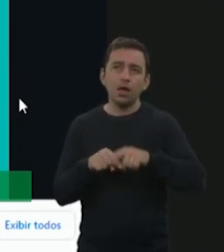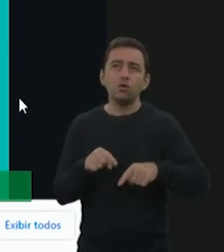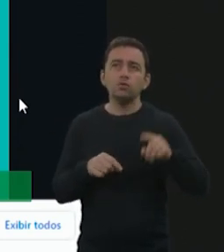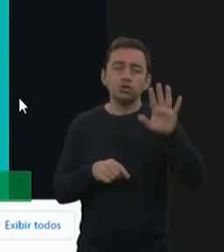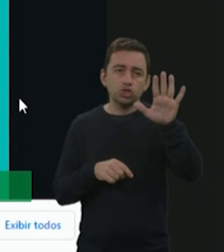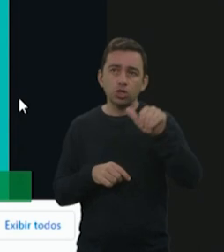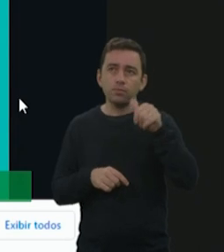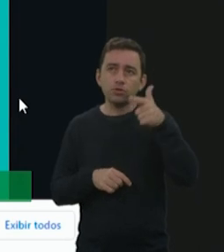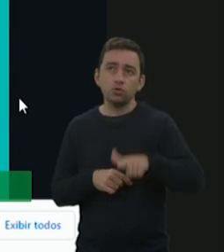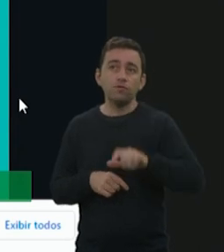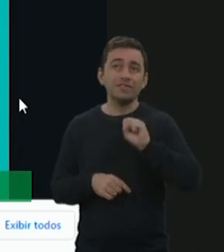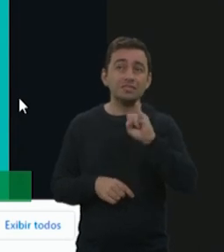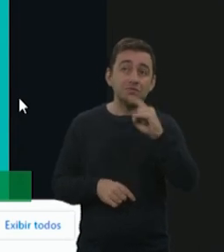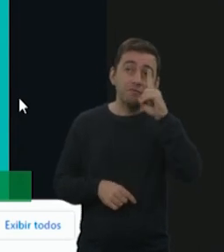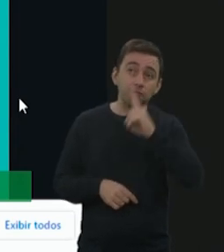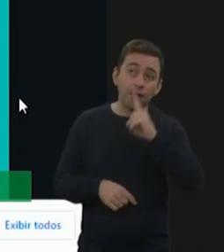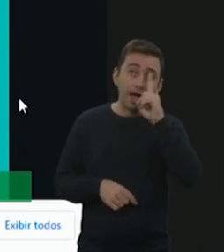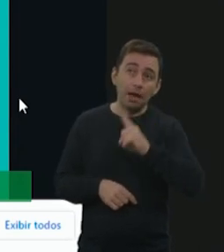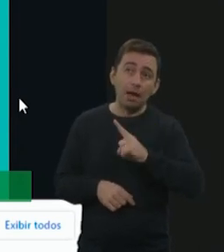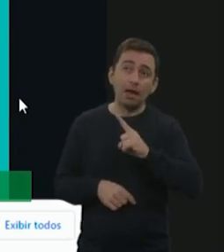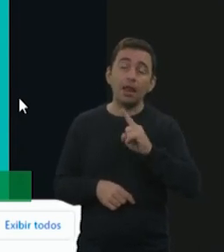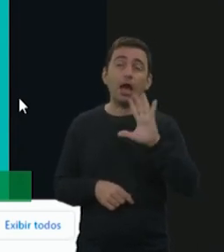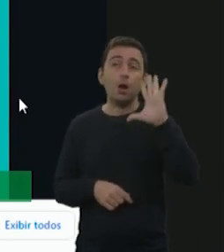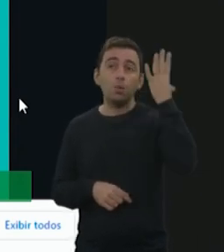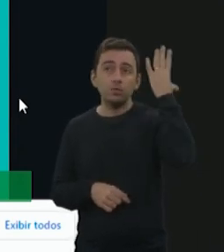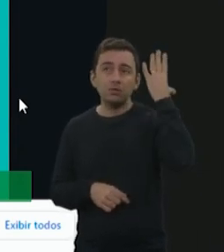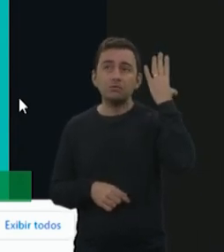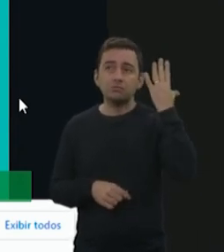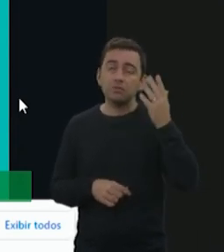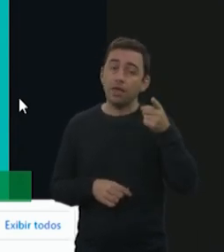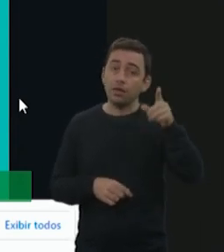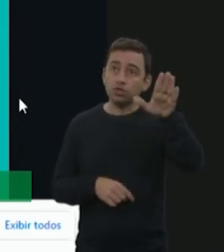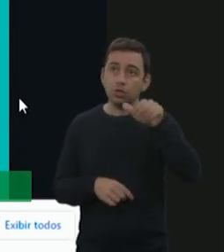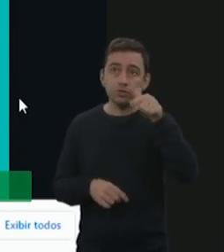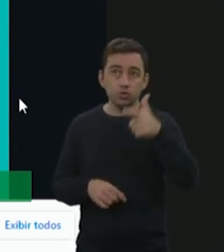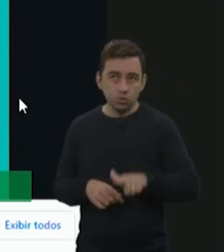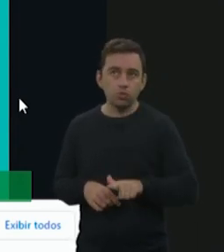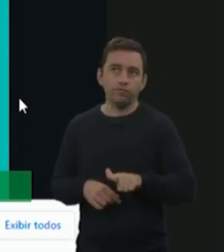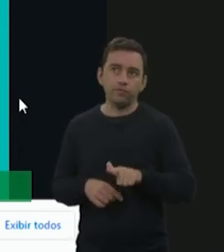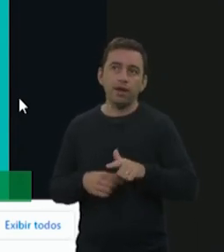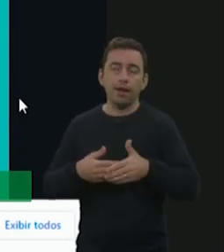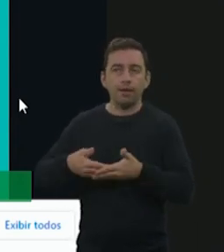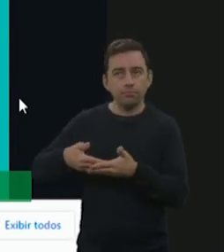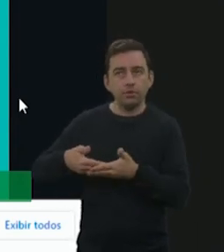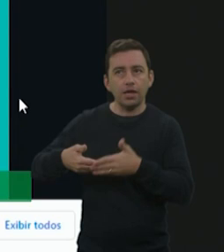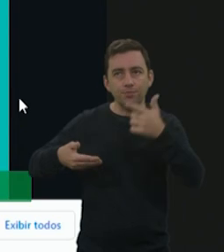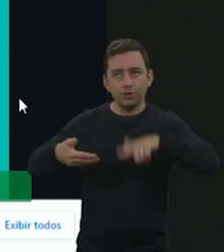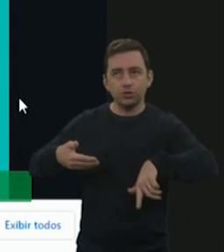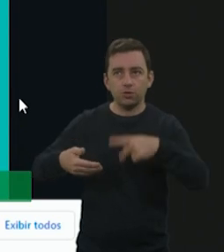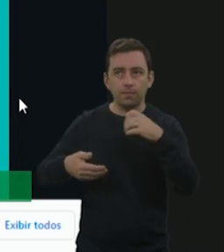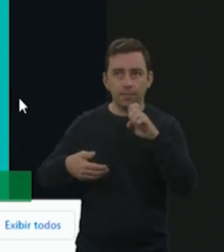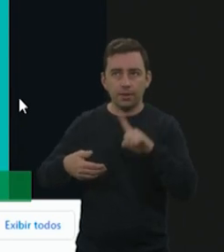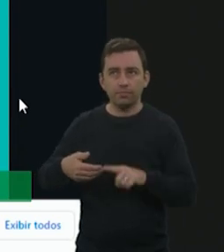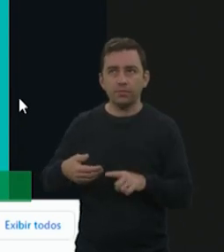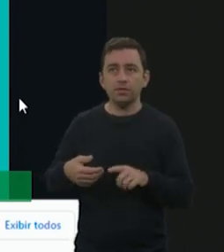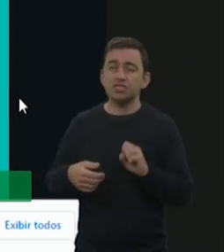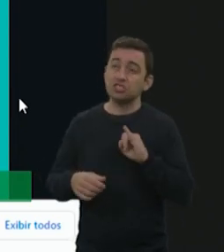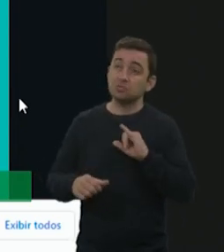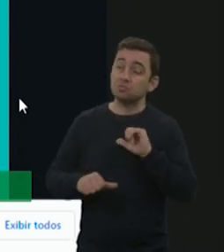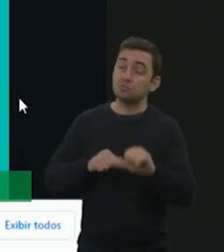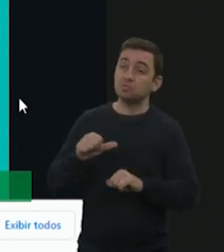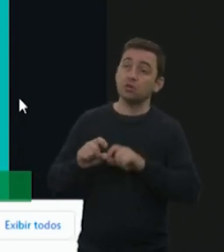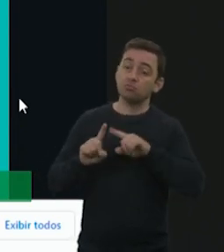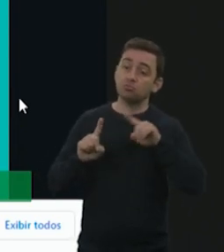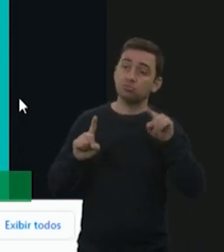Se teve alguma falha naquela amostra, ela reconvoca a criança para poder repetir, ou se mesmo deu uma alteração que precisa